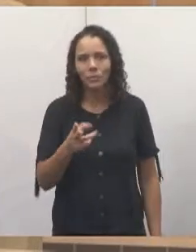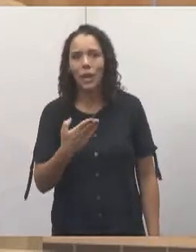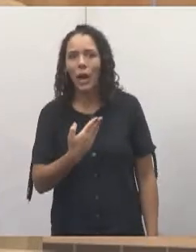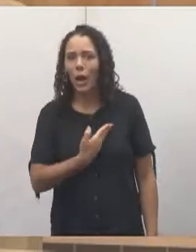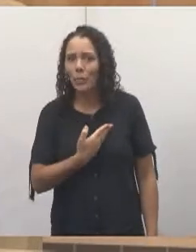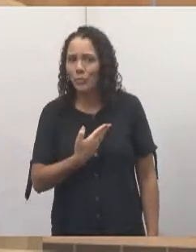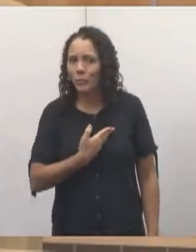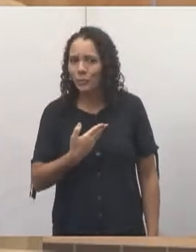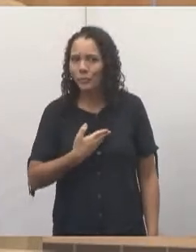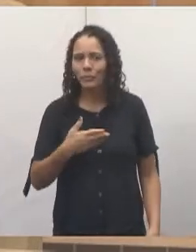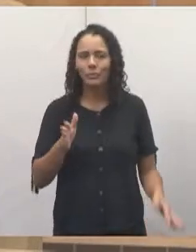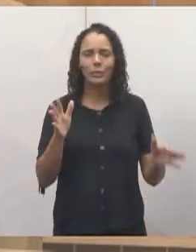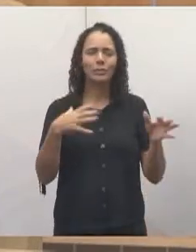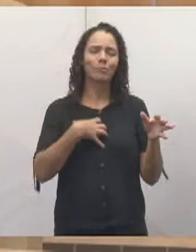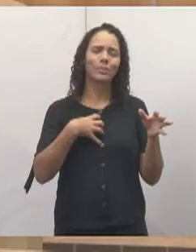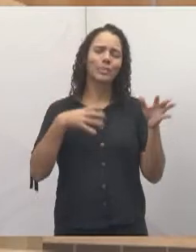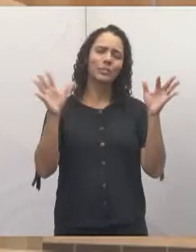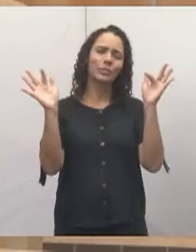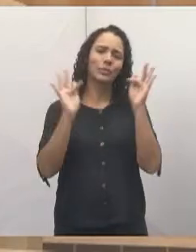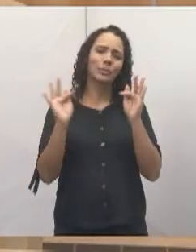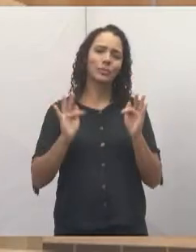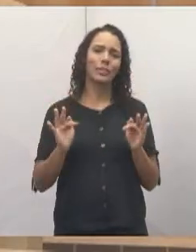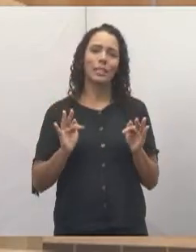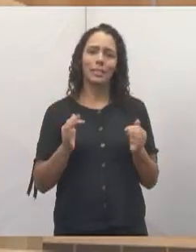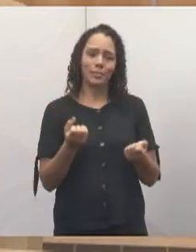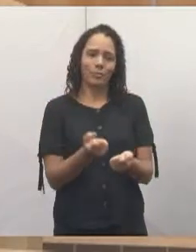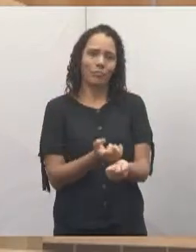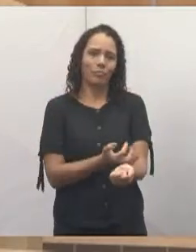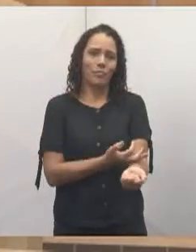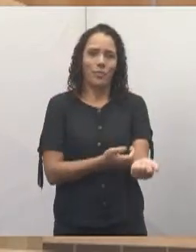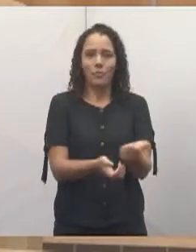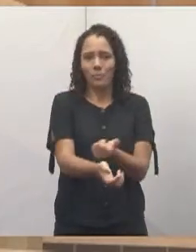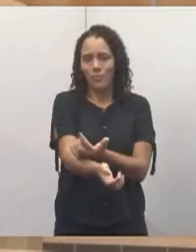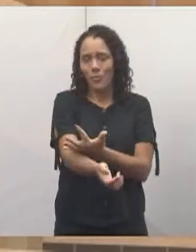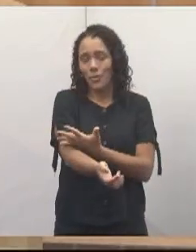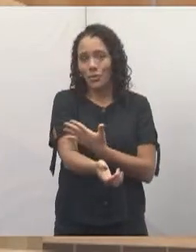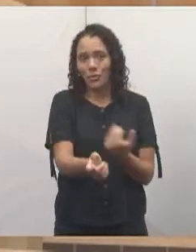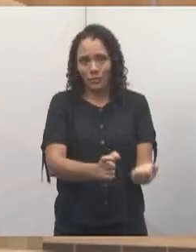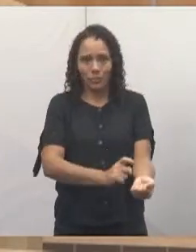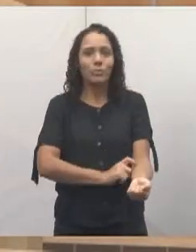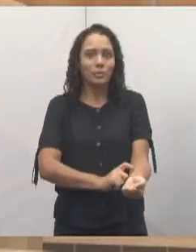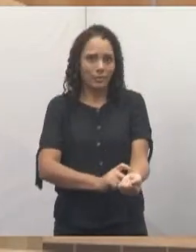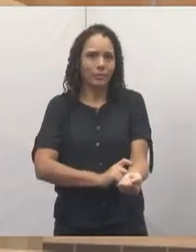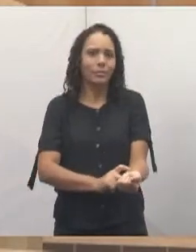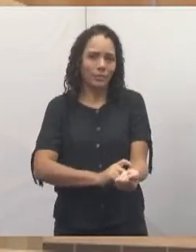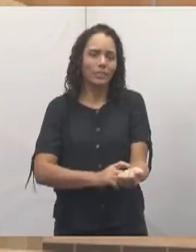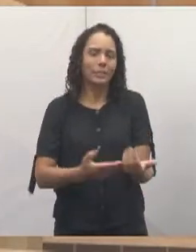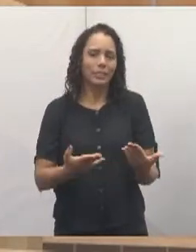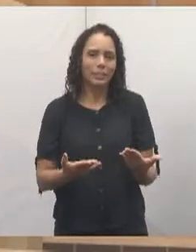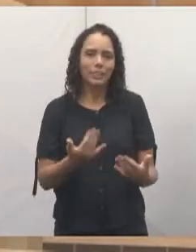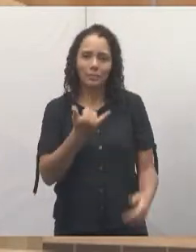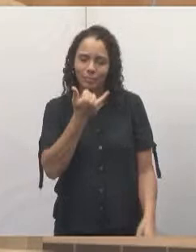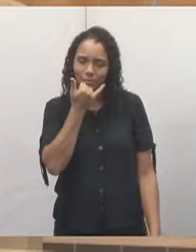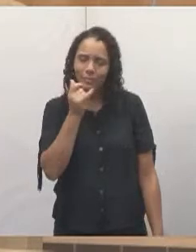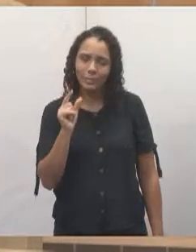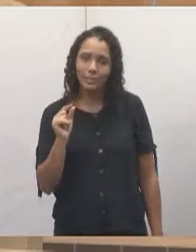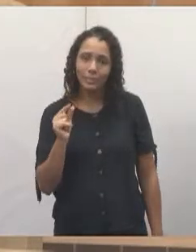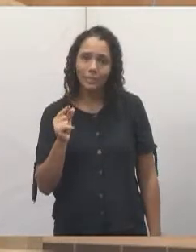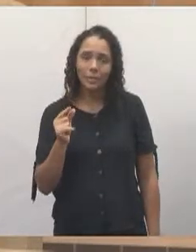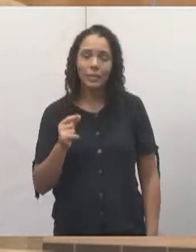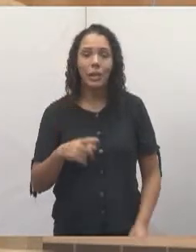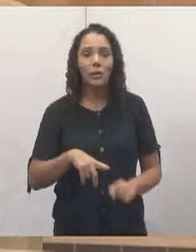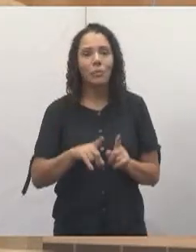desculpe o nervosismo, mas é sempre muito, me emociona nessas ocasiões, sempre muito bom estar aqui, e, assim,